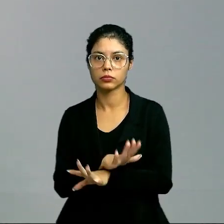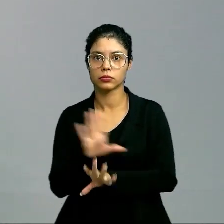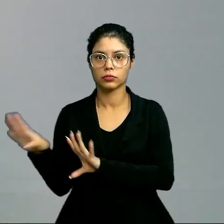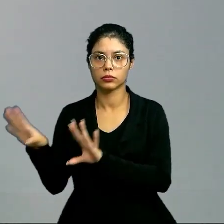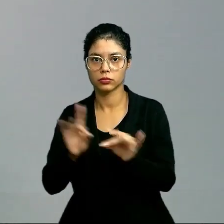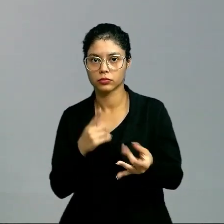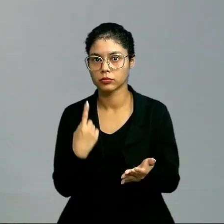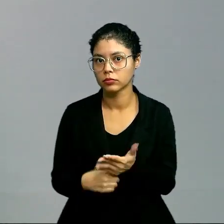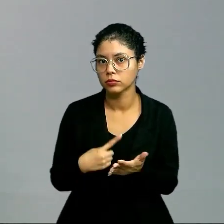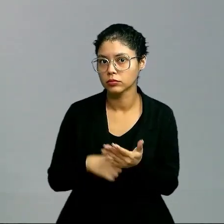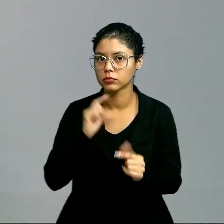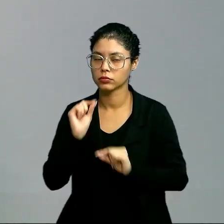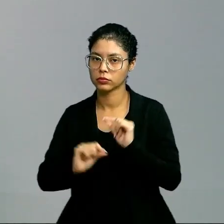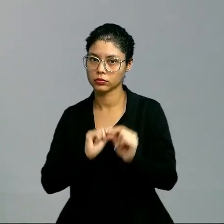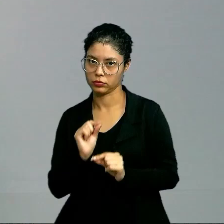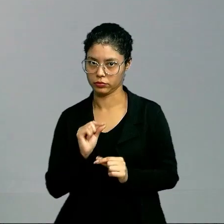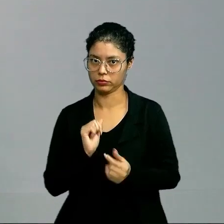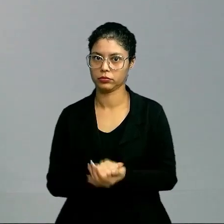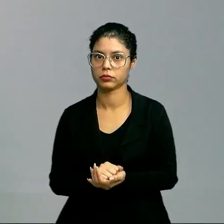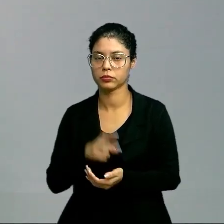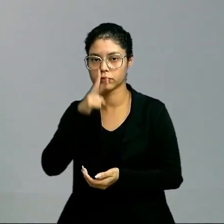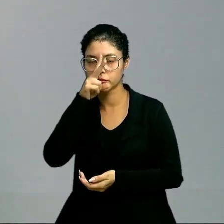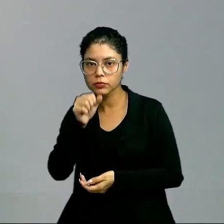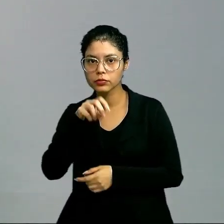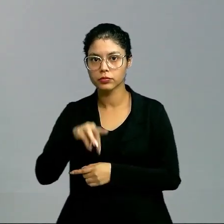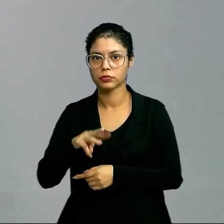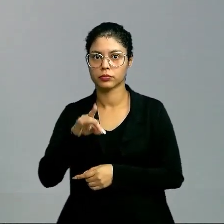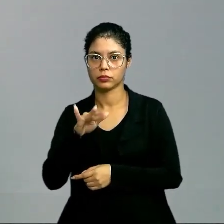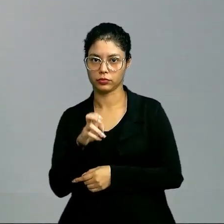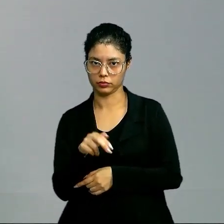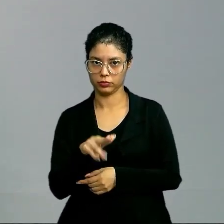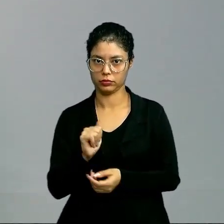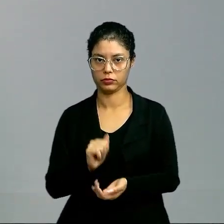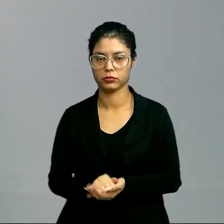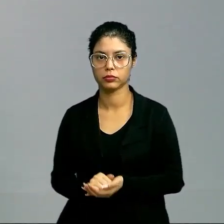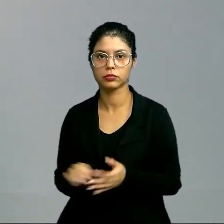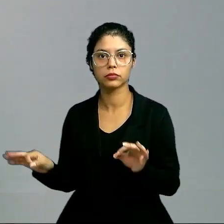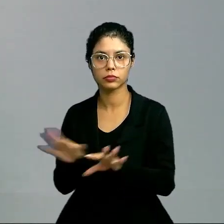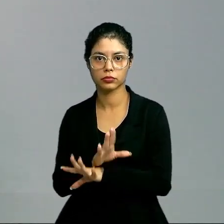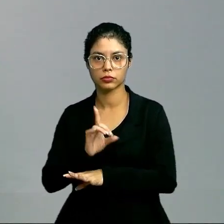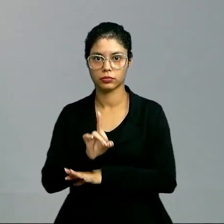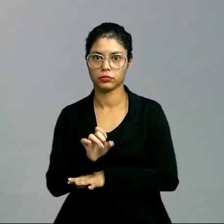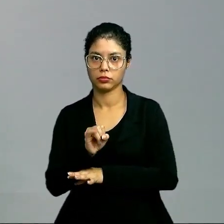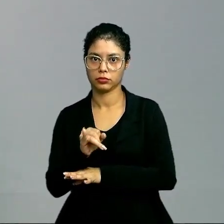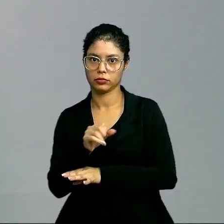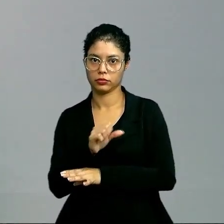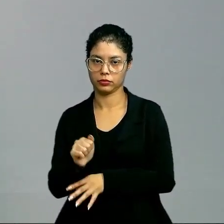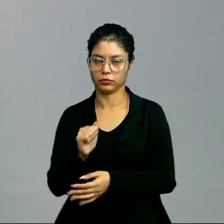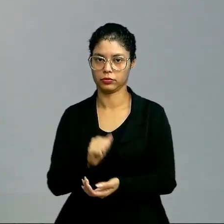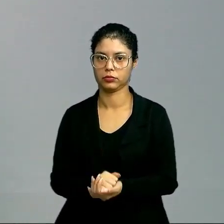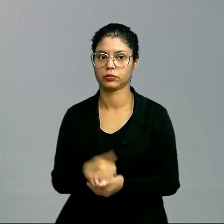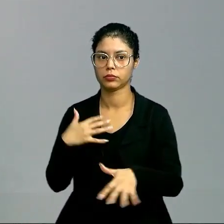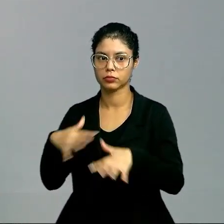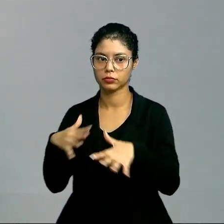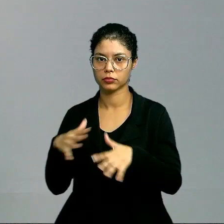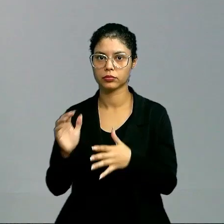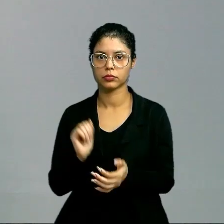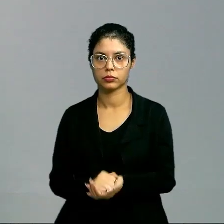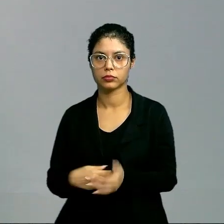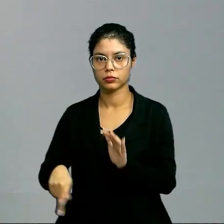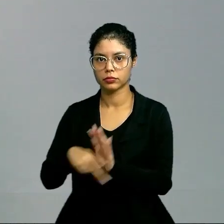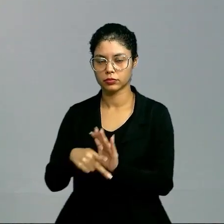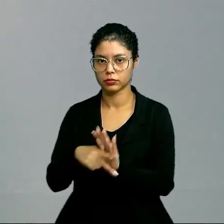sendo levada em consideração aí uma força mecânica, ou seja, uma força que é dissipada, uma energia que é dissipada devido ao movimento que você